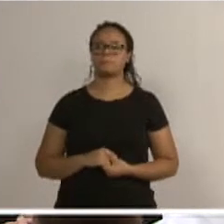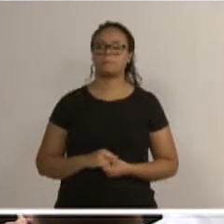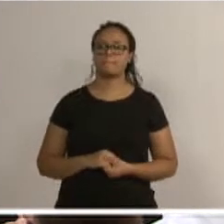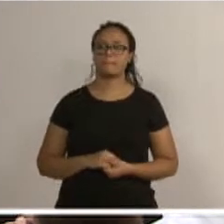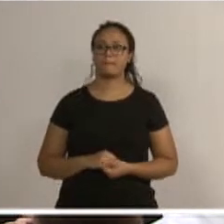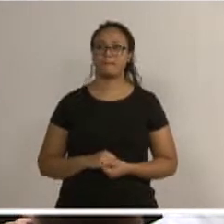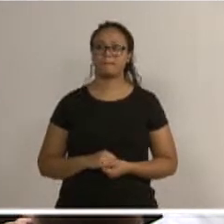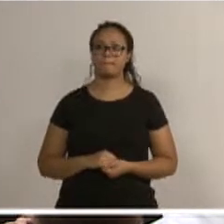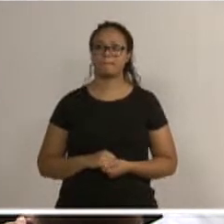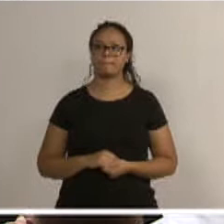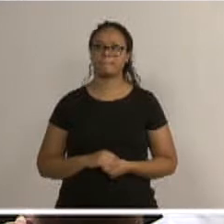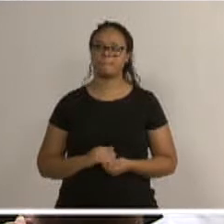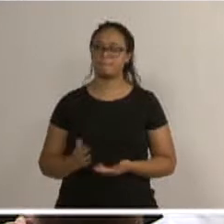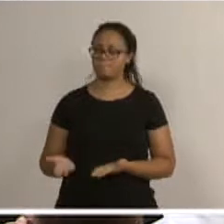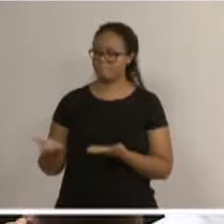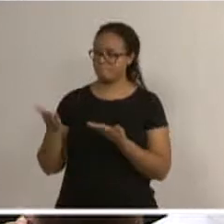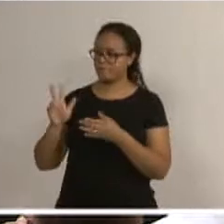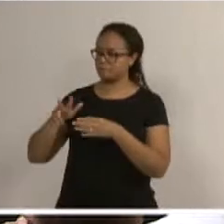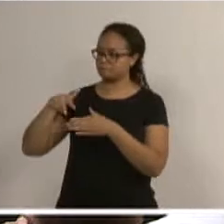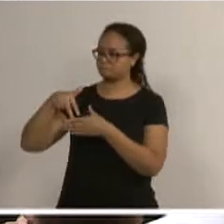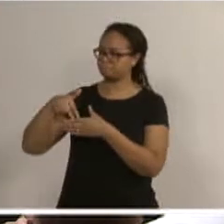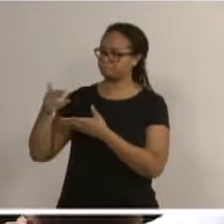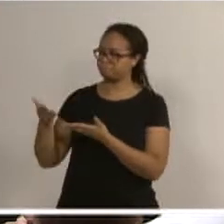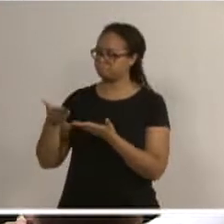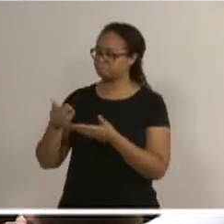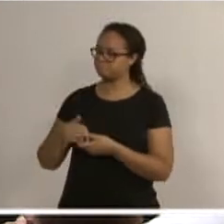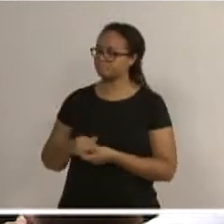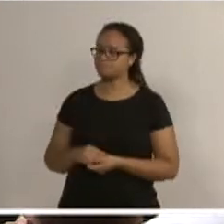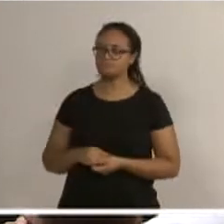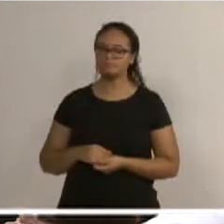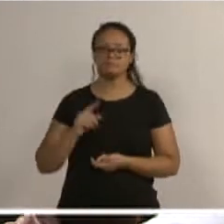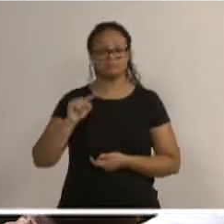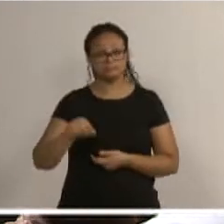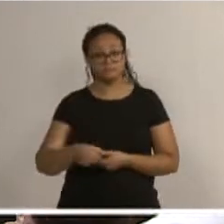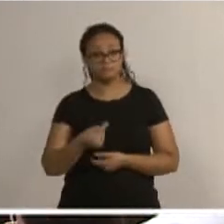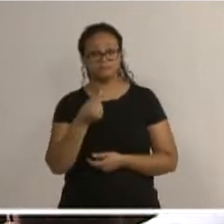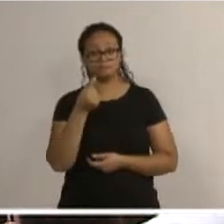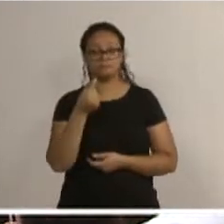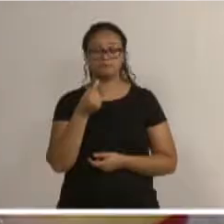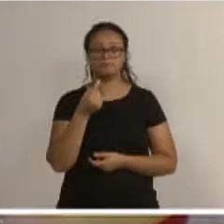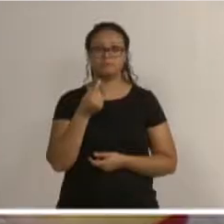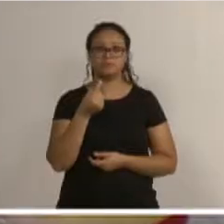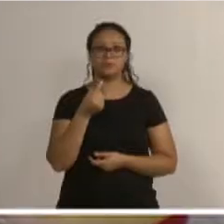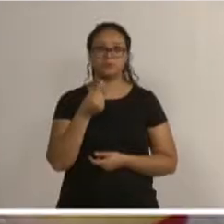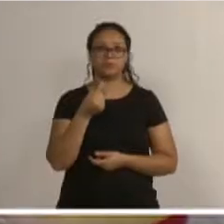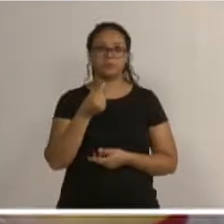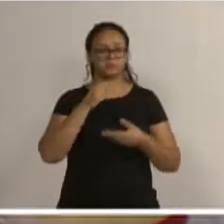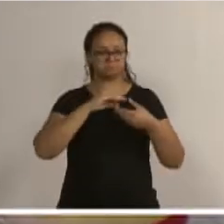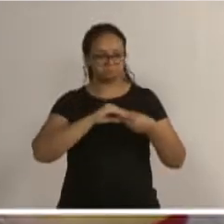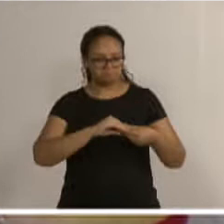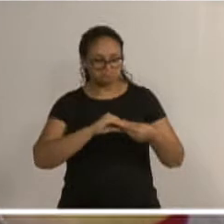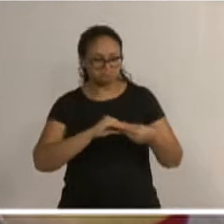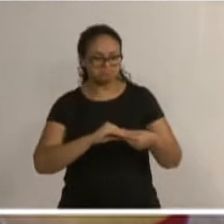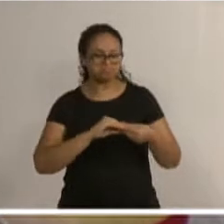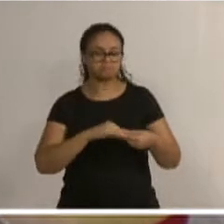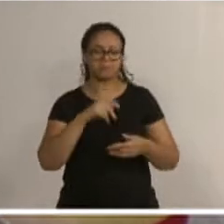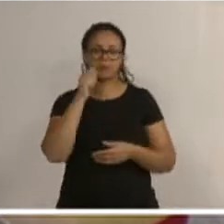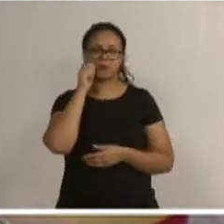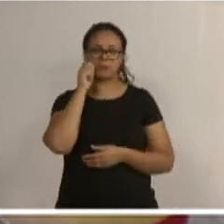Com a palavra, senhor. Obrigado. Primeiramente, saudar o vereador Almir, congratulá-lo pela sua